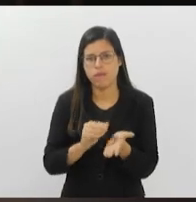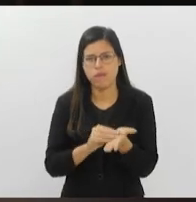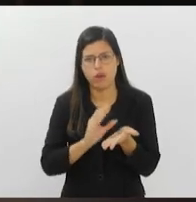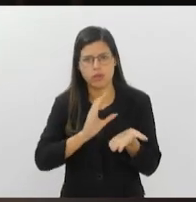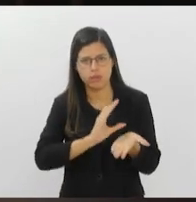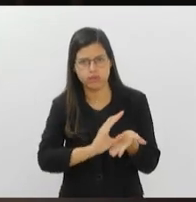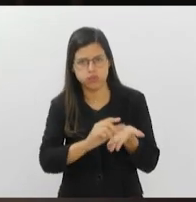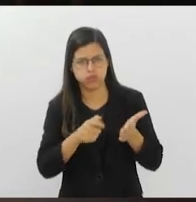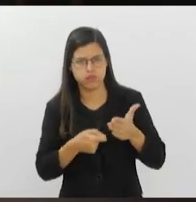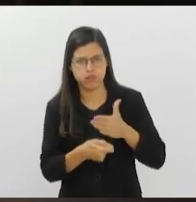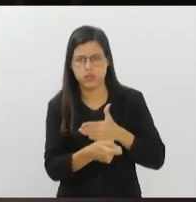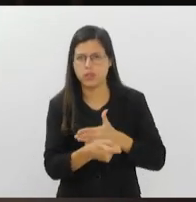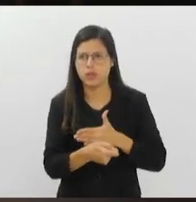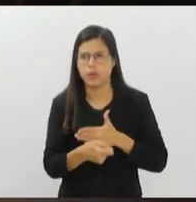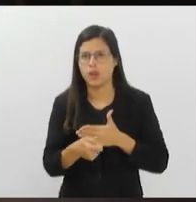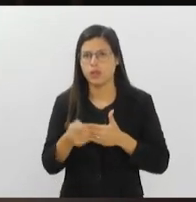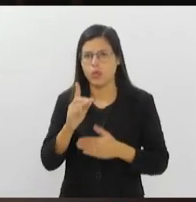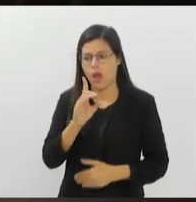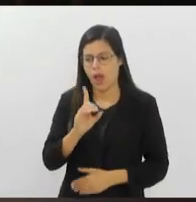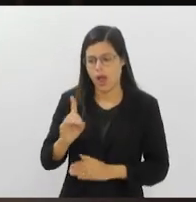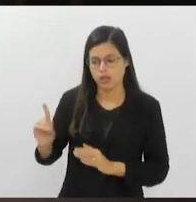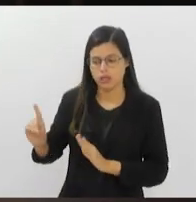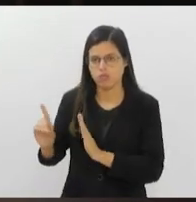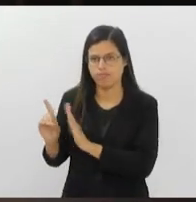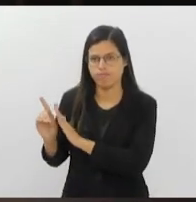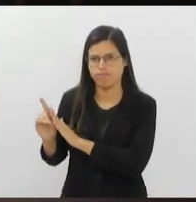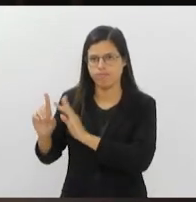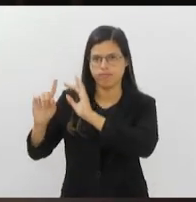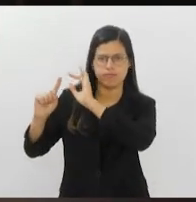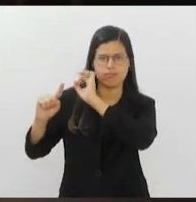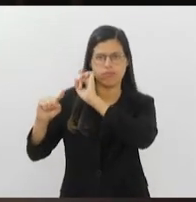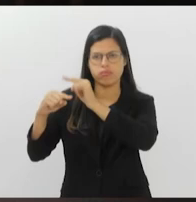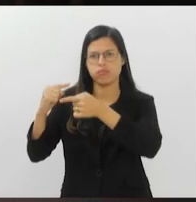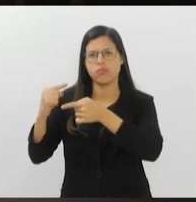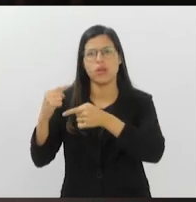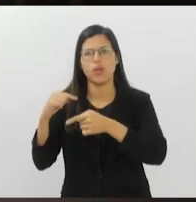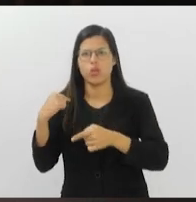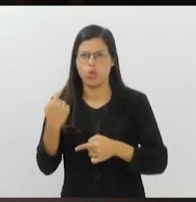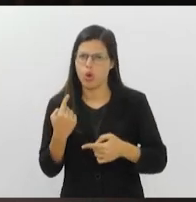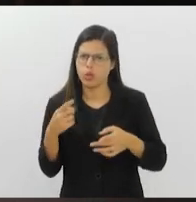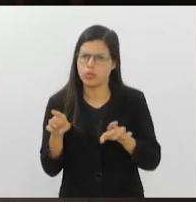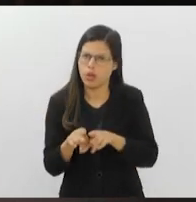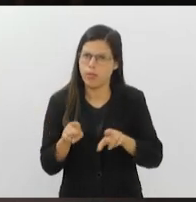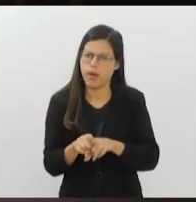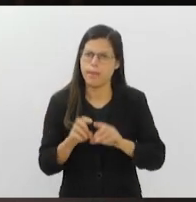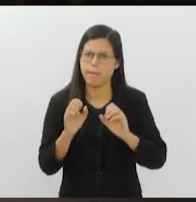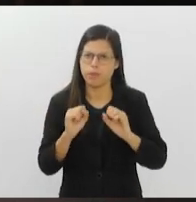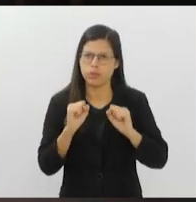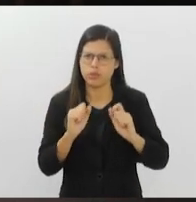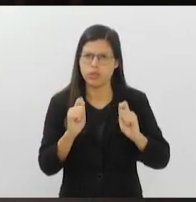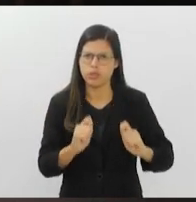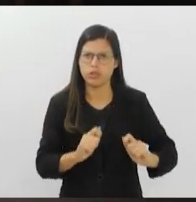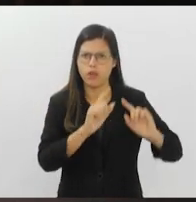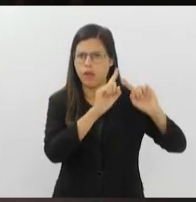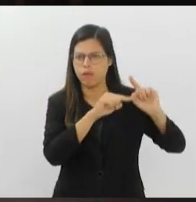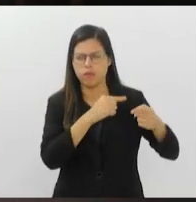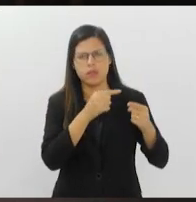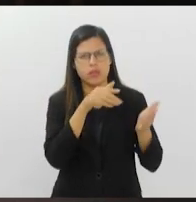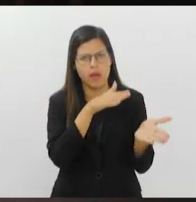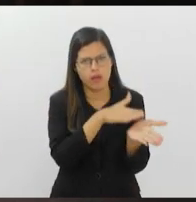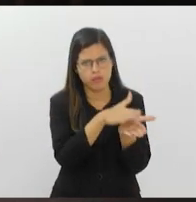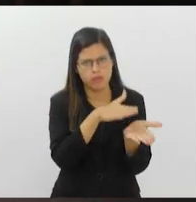o avanço da ultradireita, mas nós podemos, sim, avançar localmente, criar, inovar e